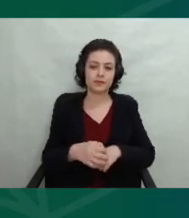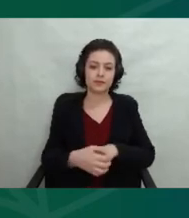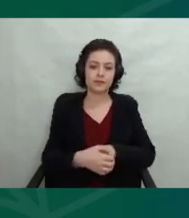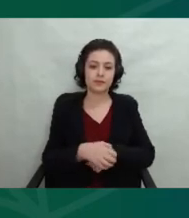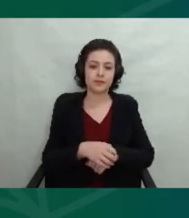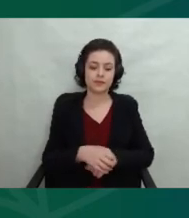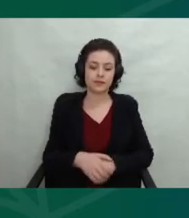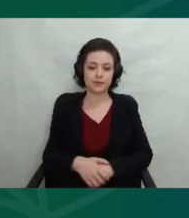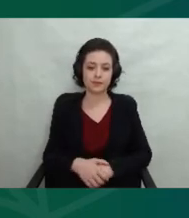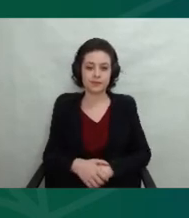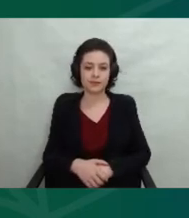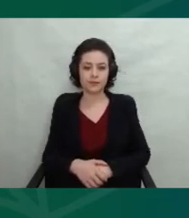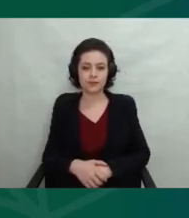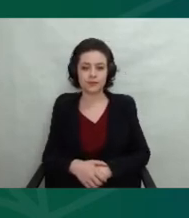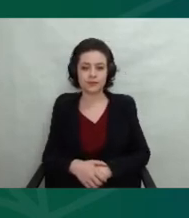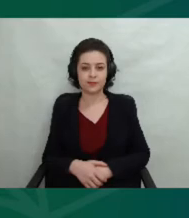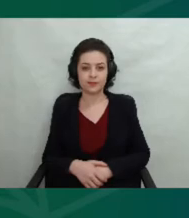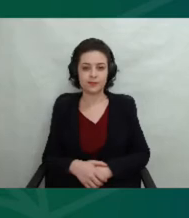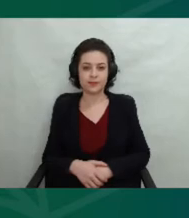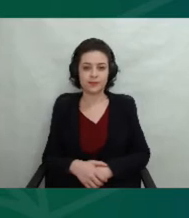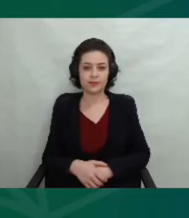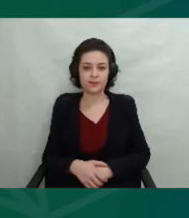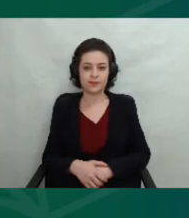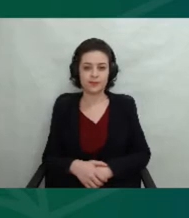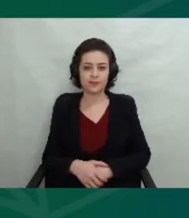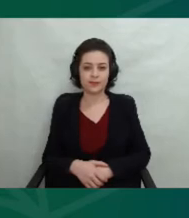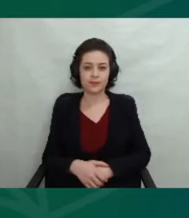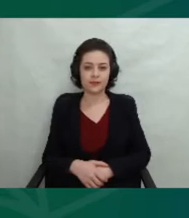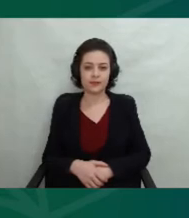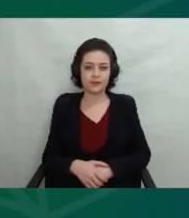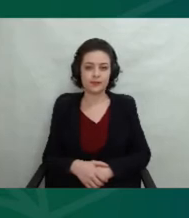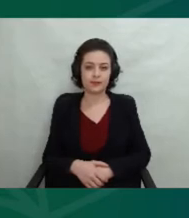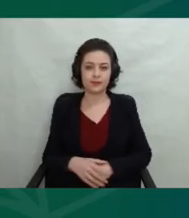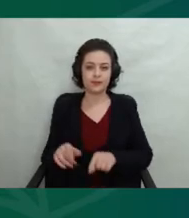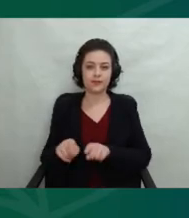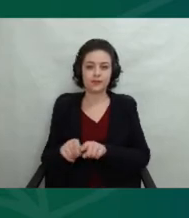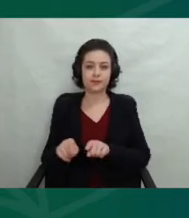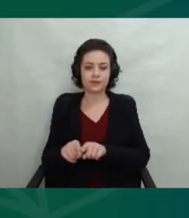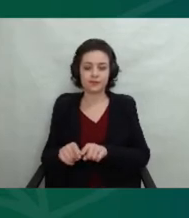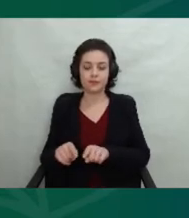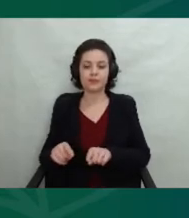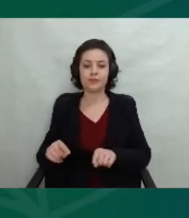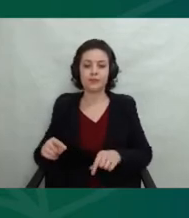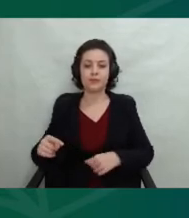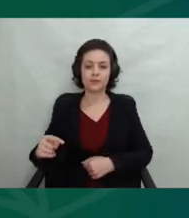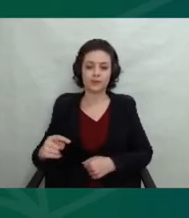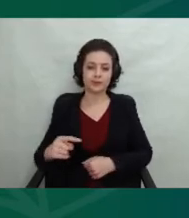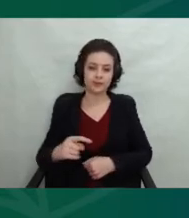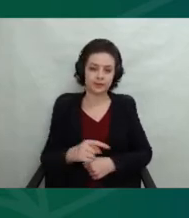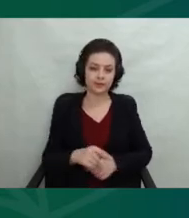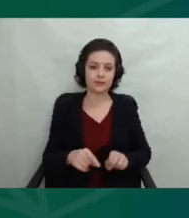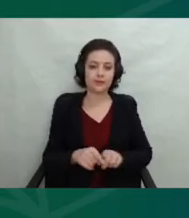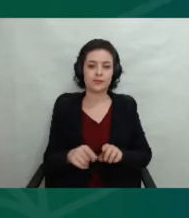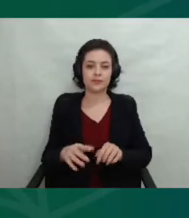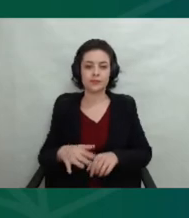E também causar alterações nos espermatozoides, tanto alterações na morfologia